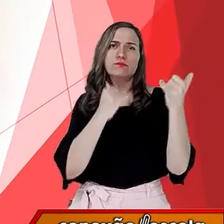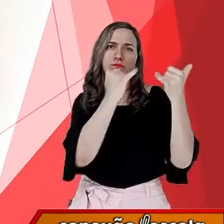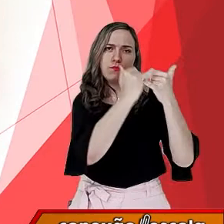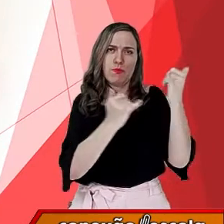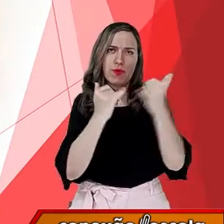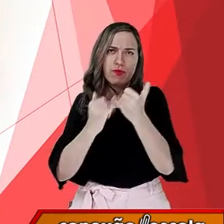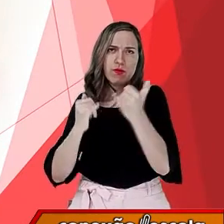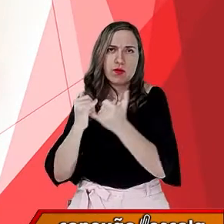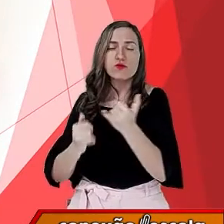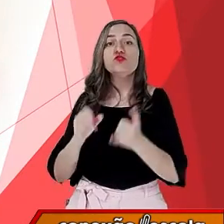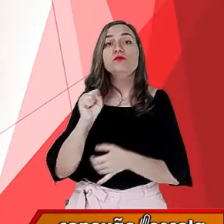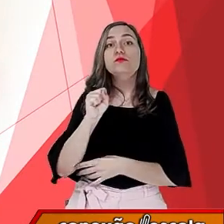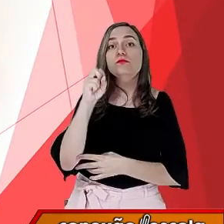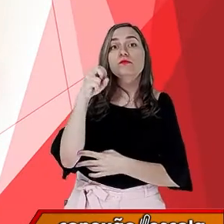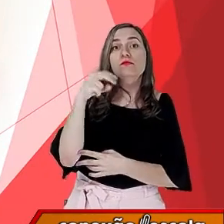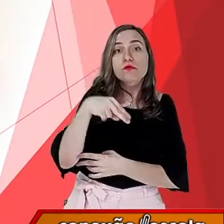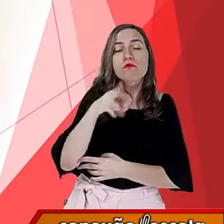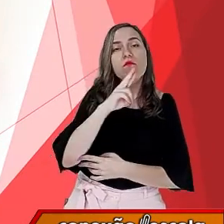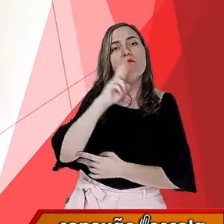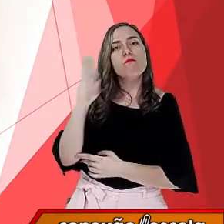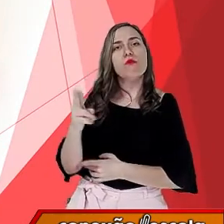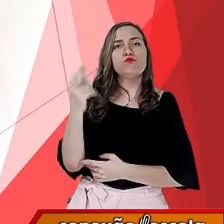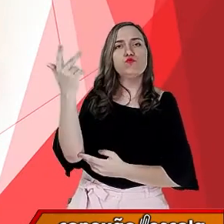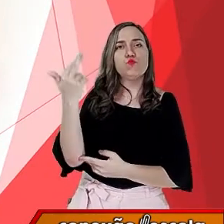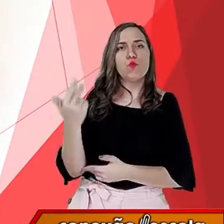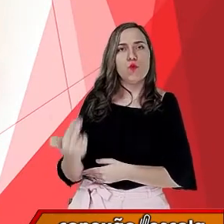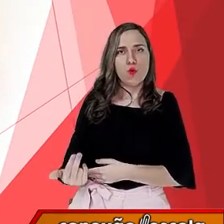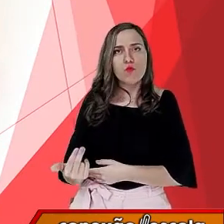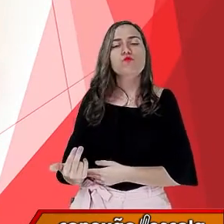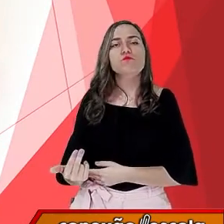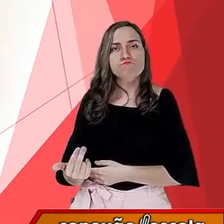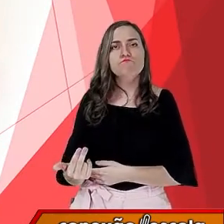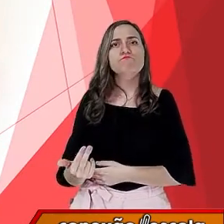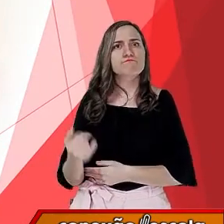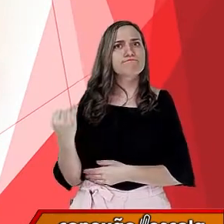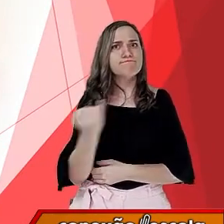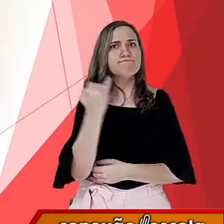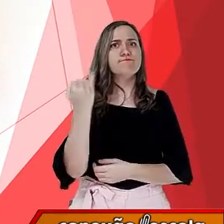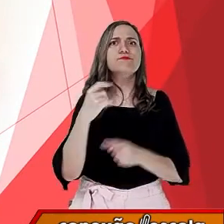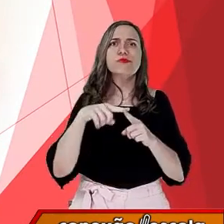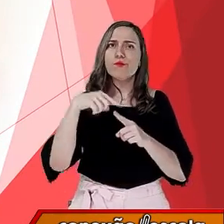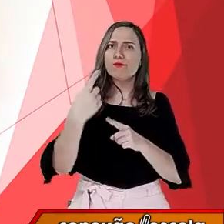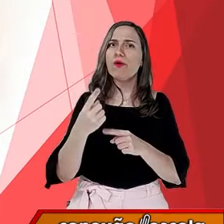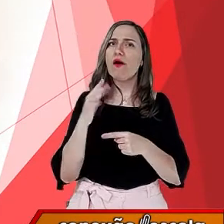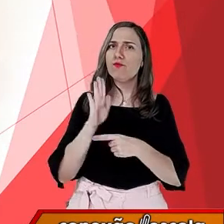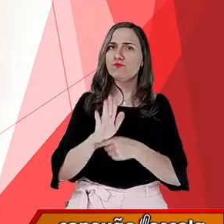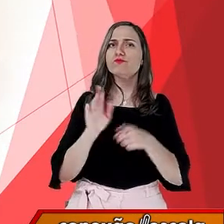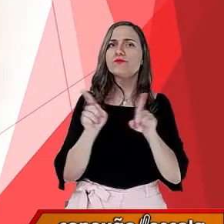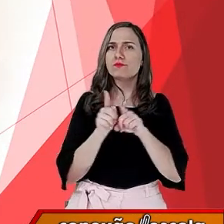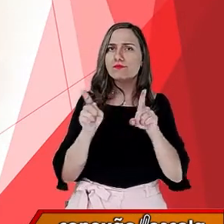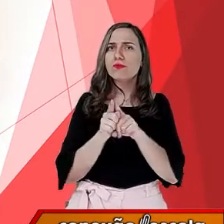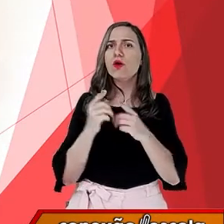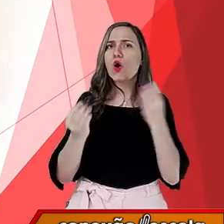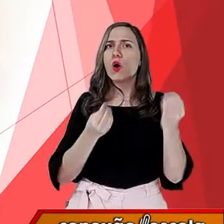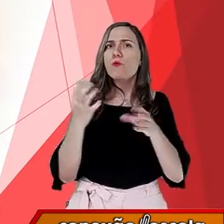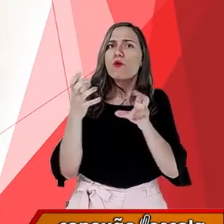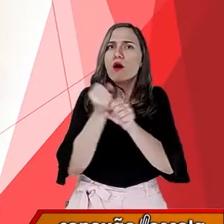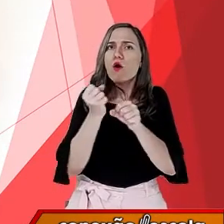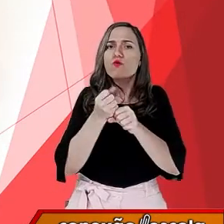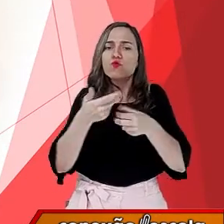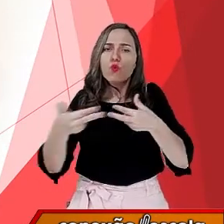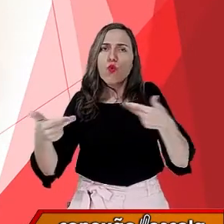o seno não muda. E ele é uma razão tão importante para depois a gente descobrir coisas novas no triângulo retângulo, que ele se